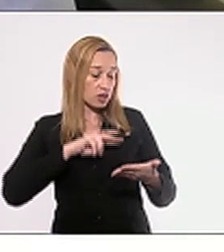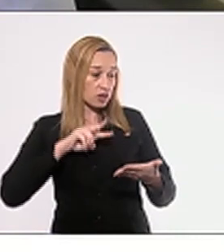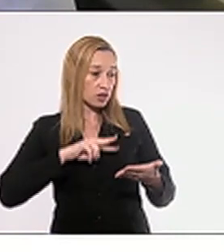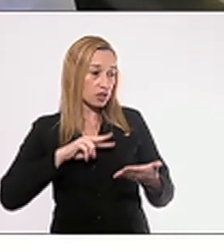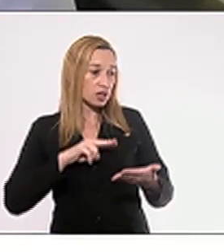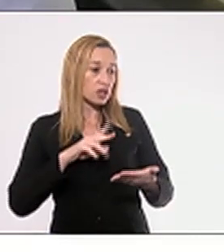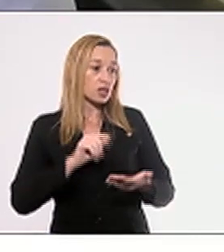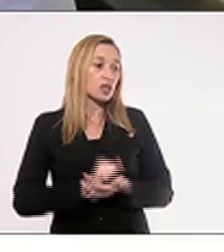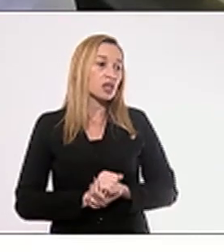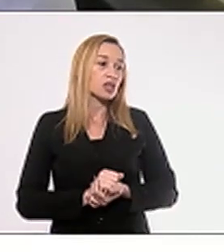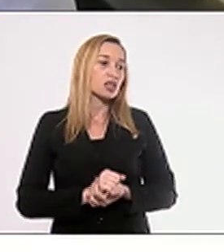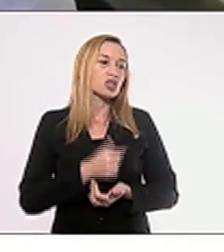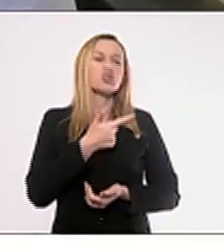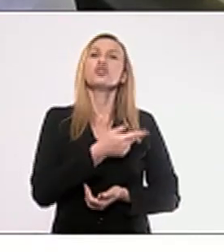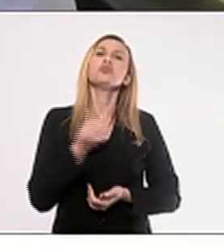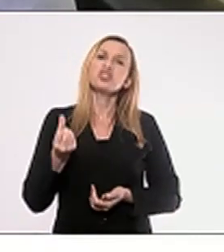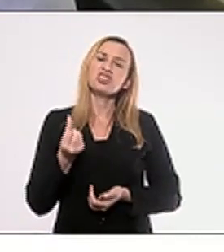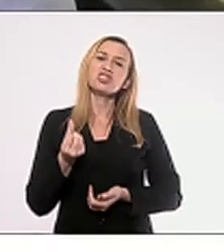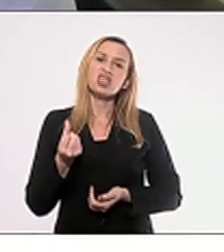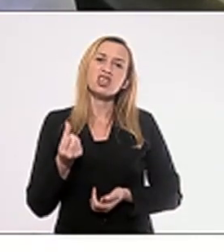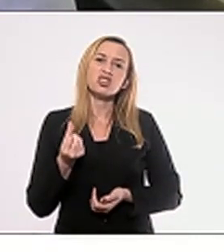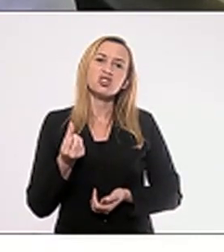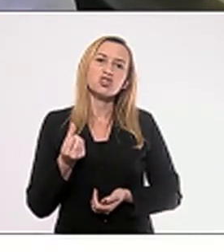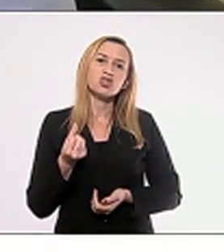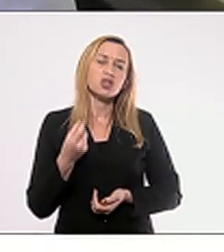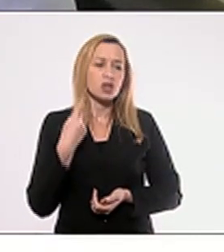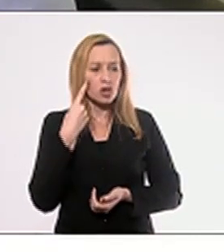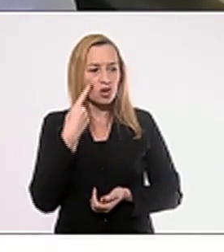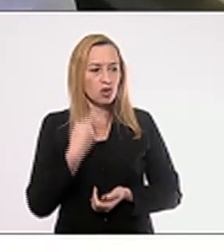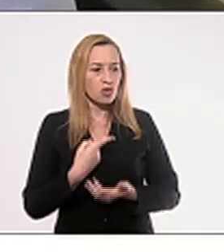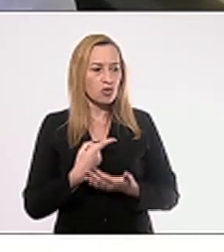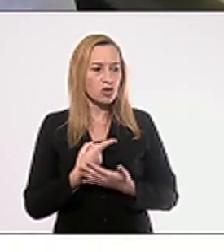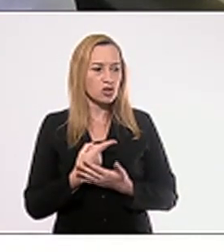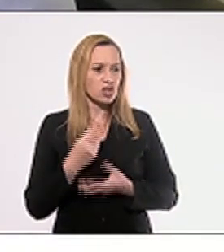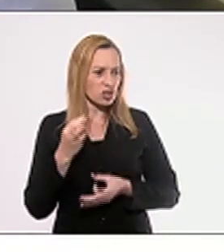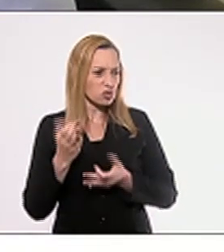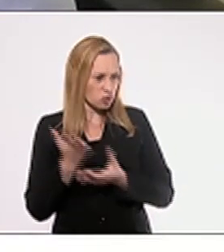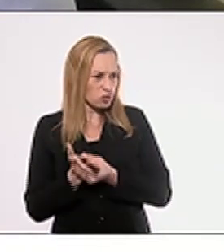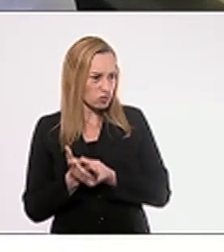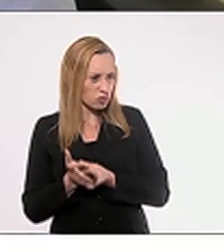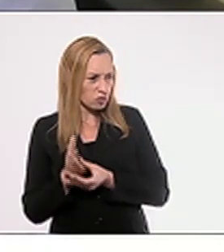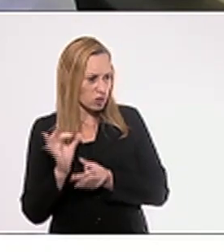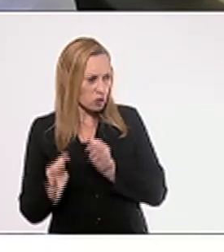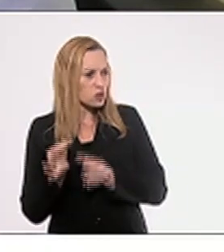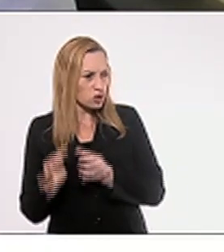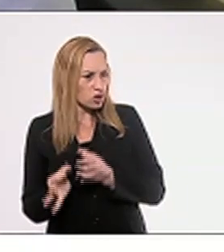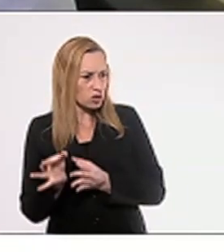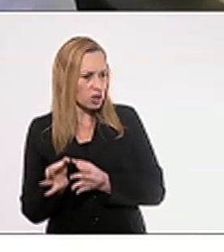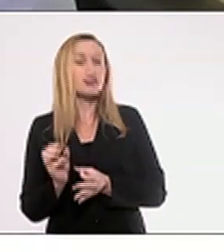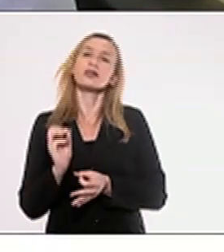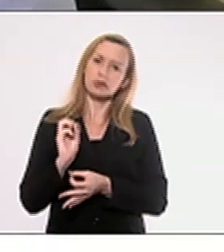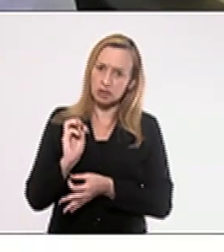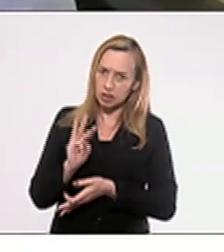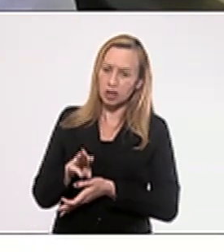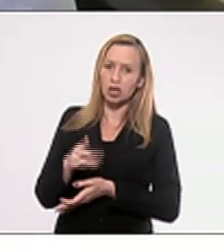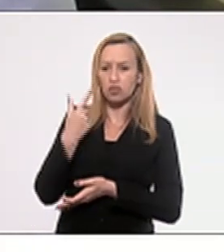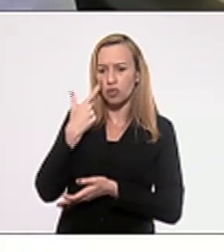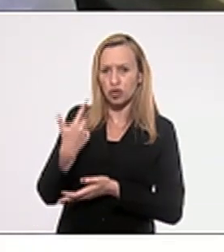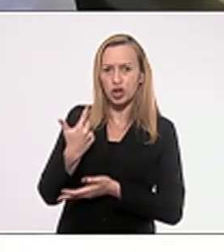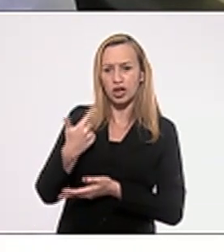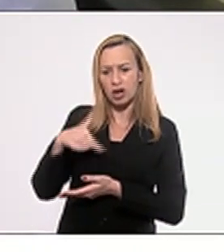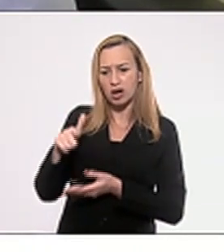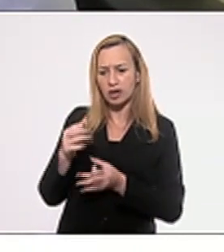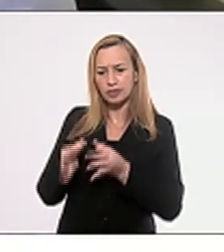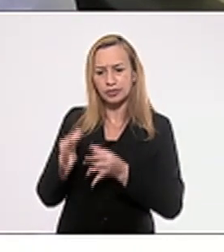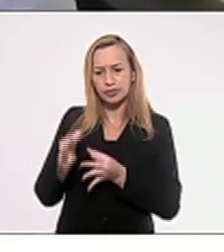é um caso já de 2016, já Ótimo. está... Eu vejo isso está no jurídico, né? Isso, Sim. certamente. Sim. Eu vou acessar o